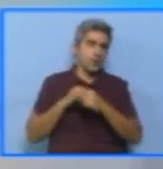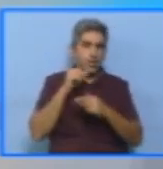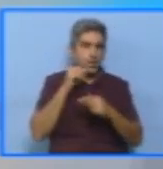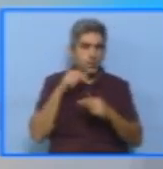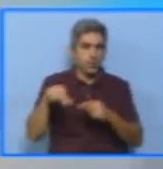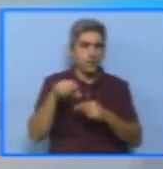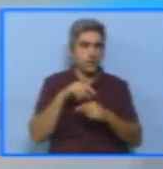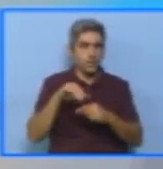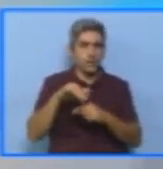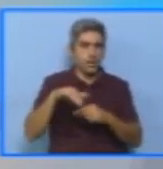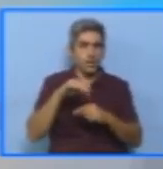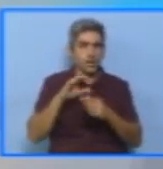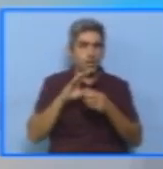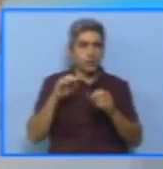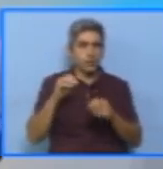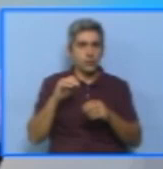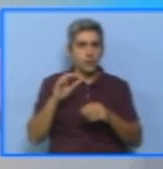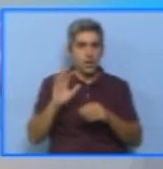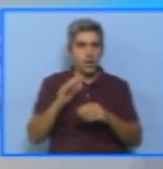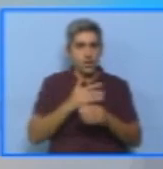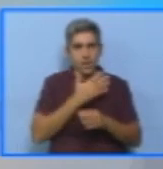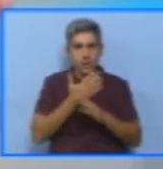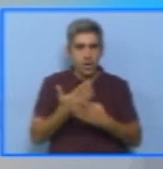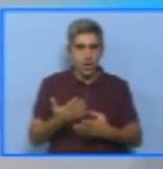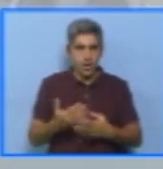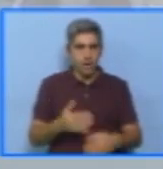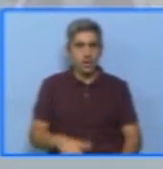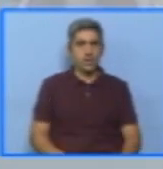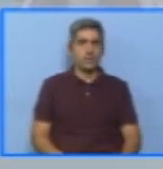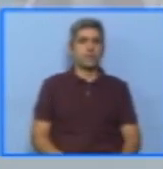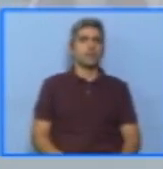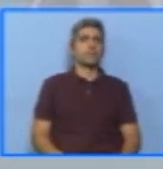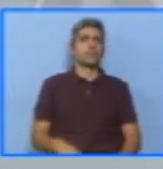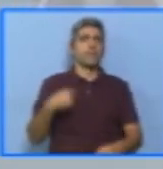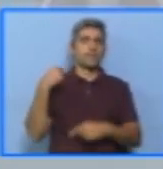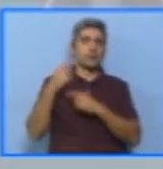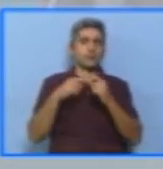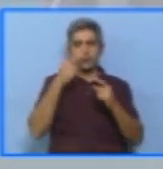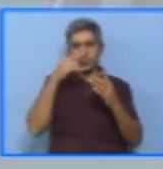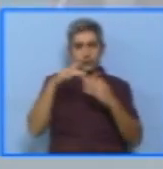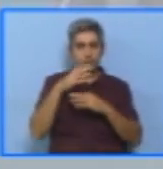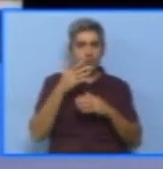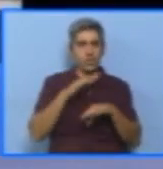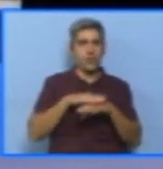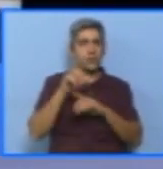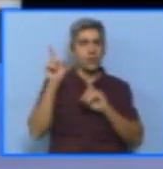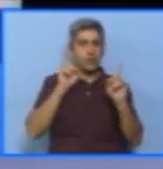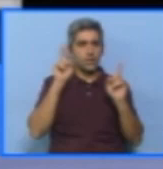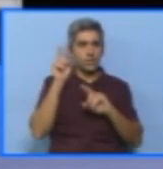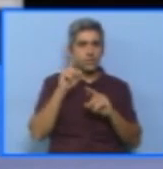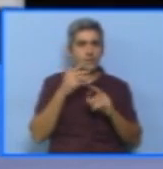comum, um lugar teológico comum, que ainda hoje está presente, não é? Não está presente na nossa tradição popular. É uma forma